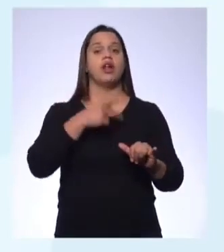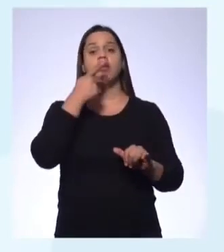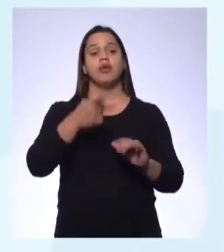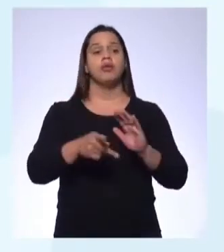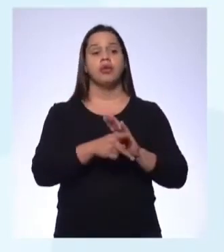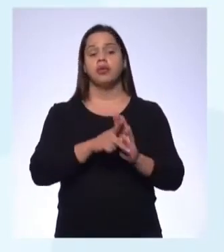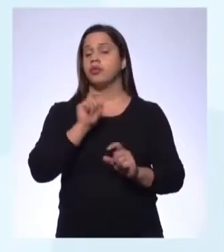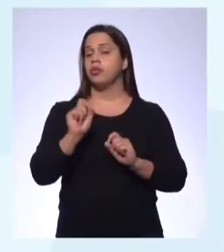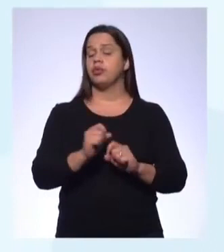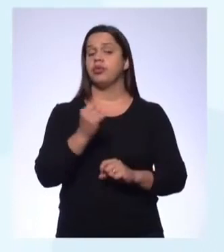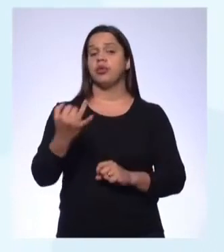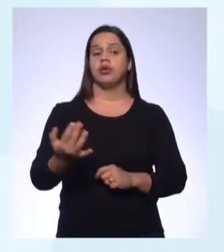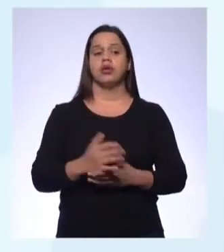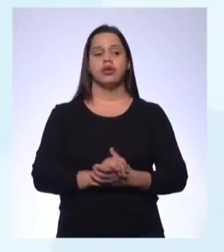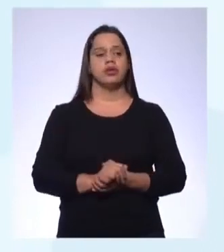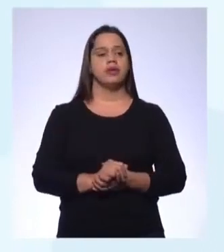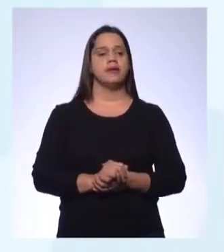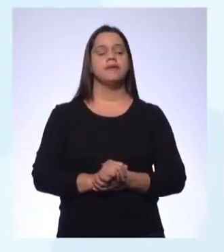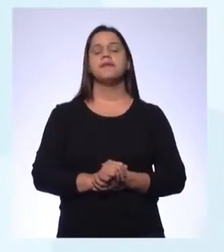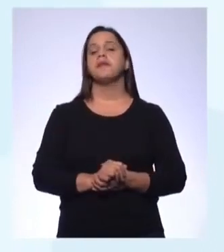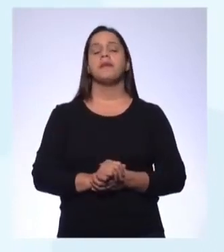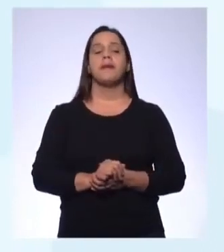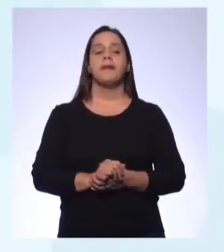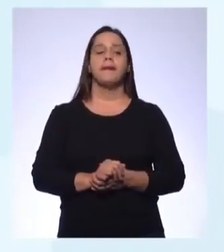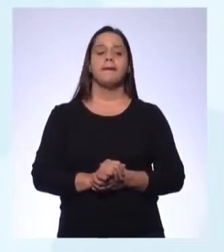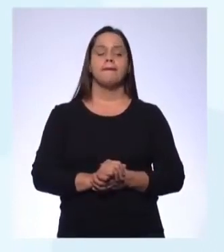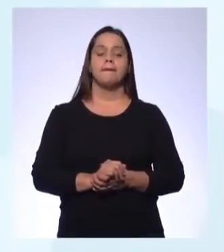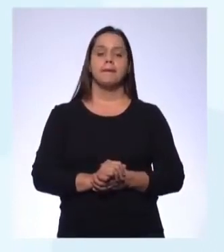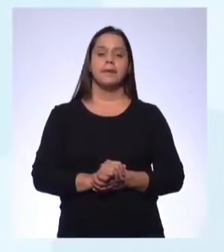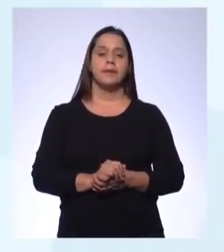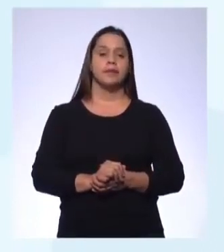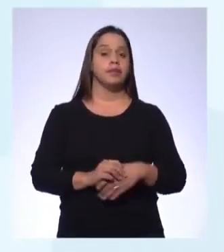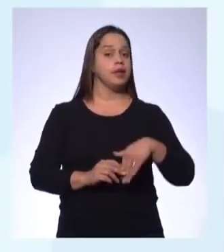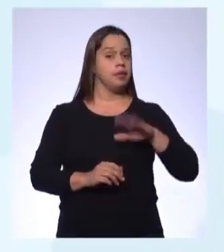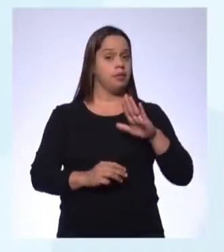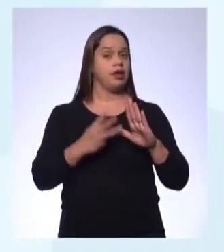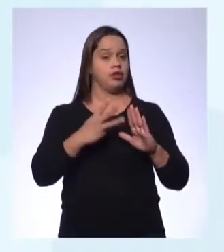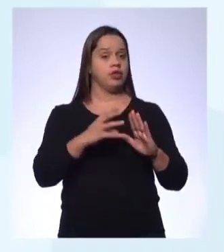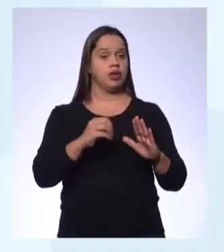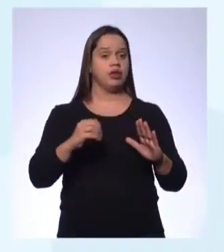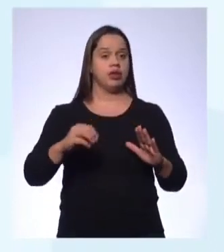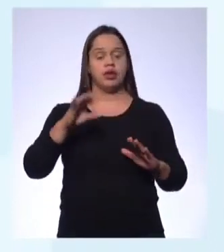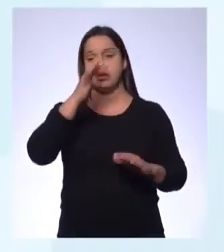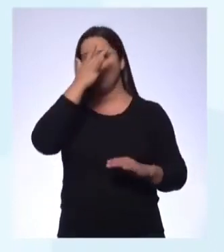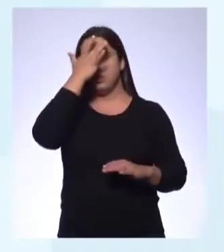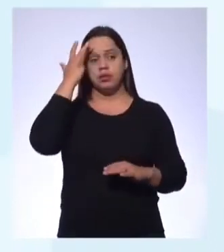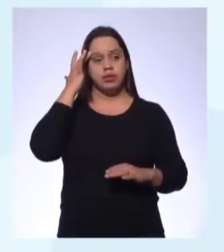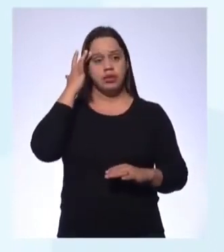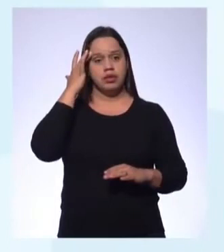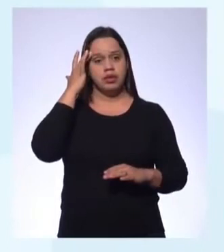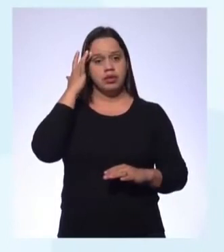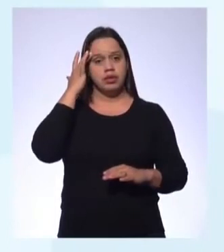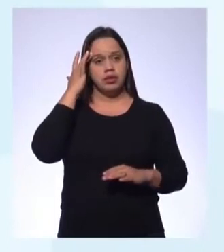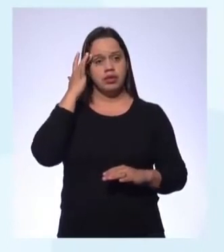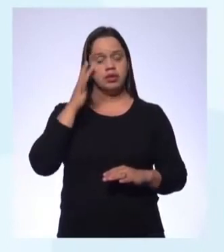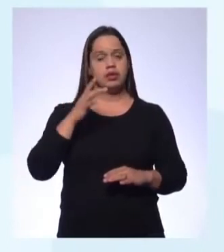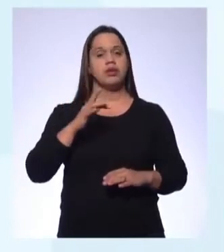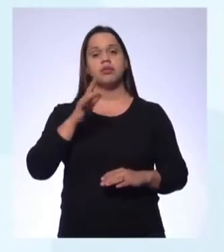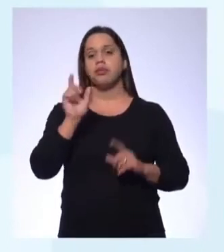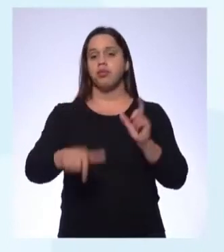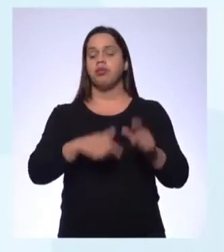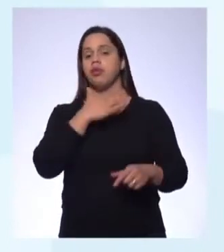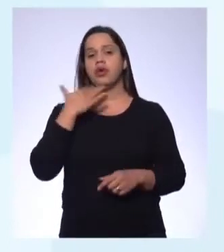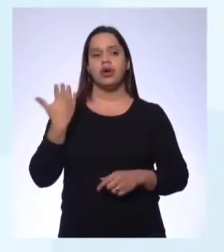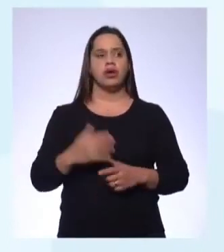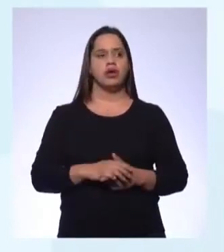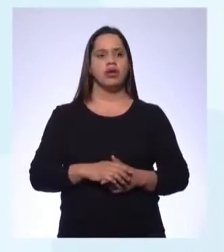More than 3,000 people died. Mais de 300 pessoas morreram. 300 mil. Hã? 300 mil.